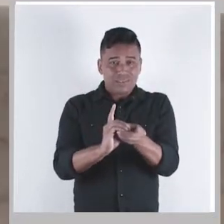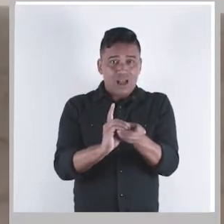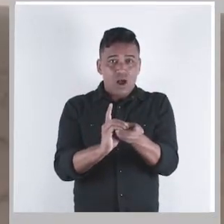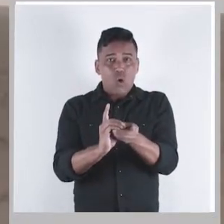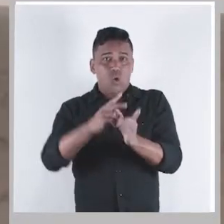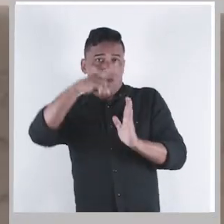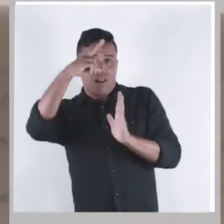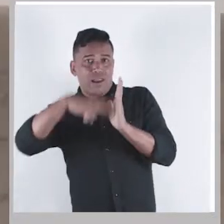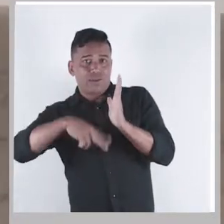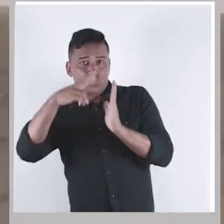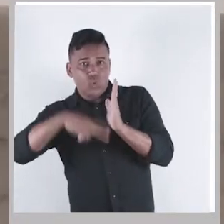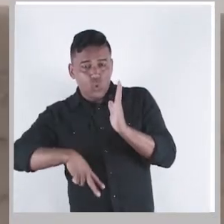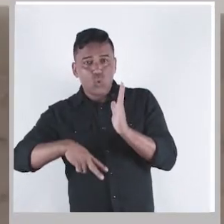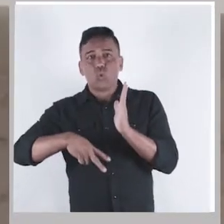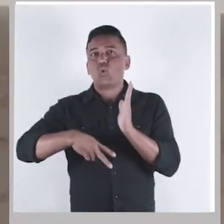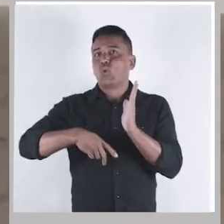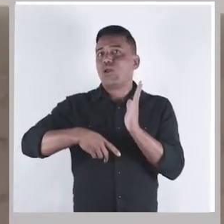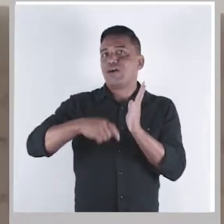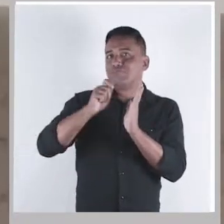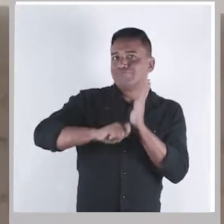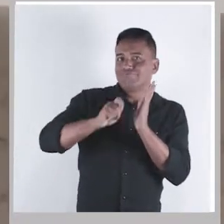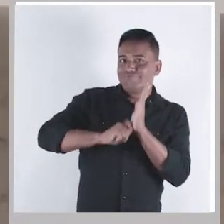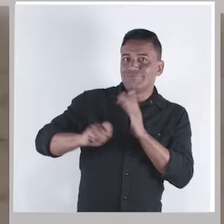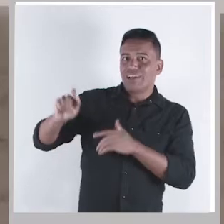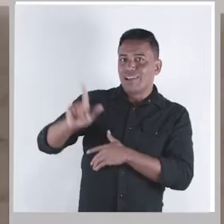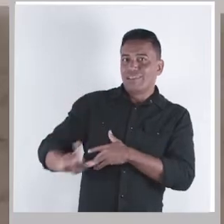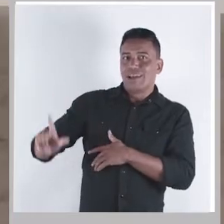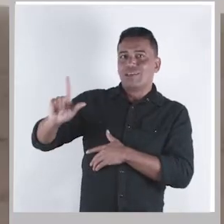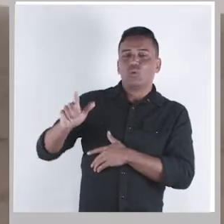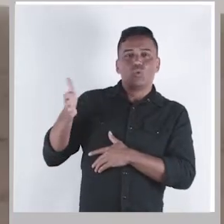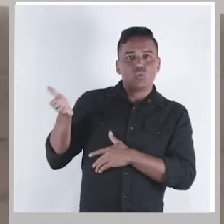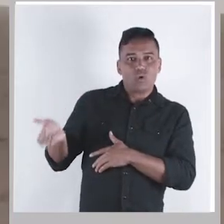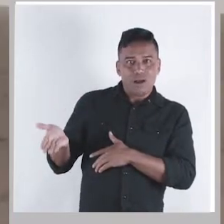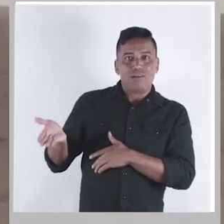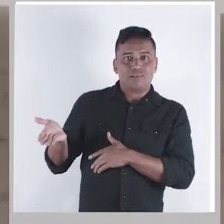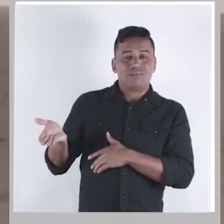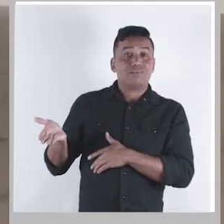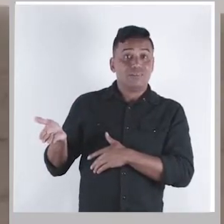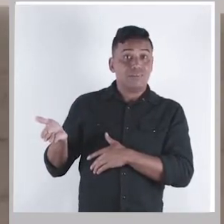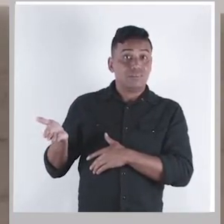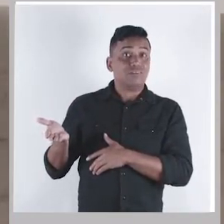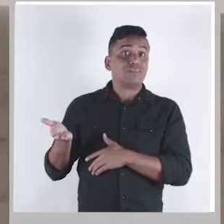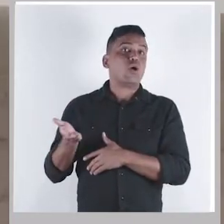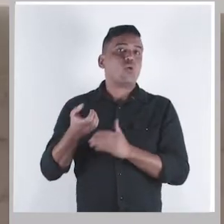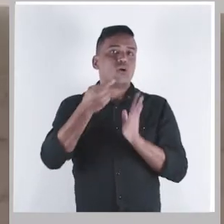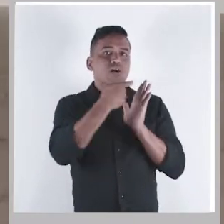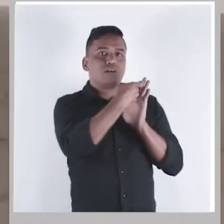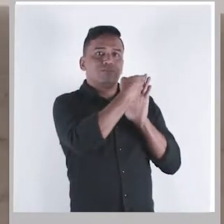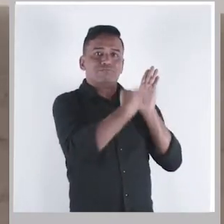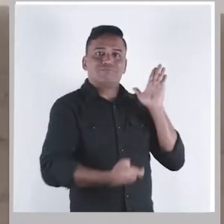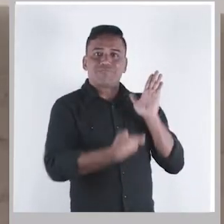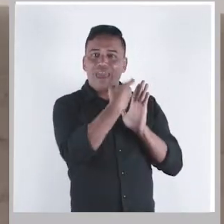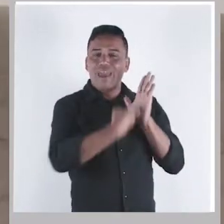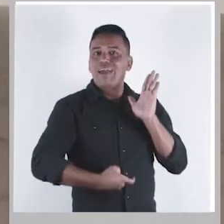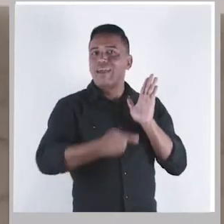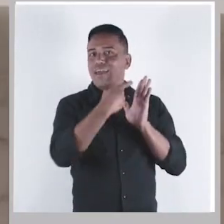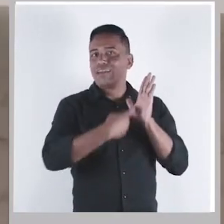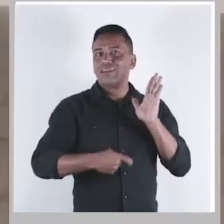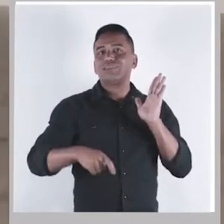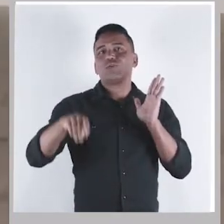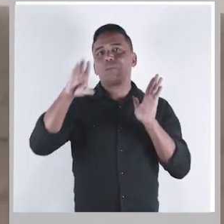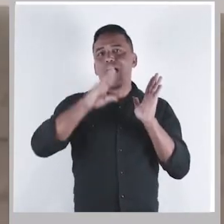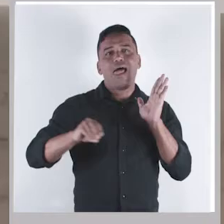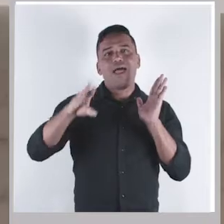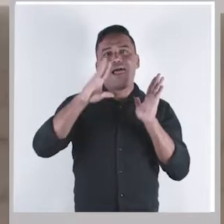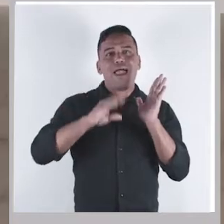poesia e tal. Eu gostaria que você me falasse um pouco sobre essa estratégia, né, nas suas redes sociais, se é algo que você